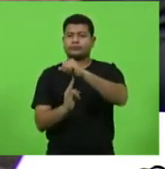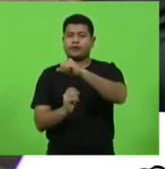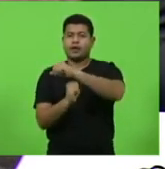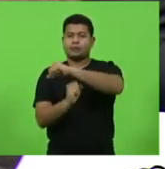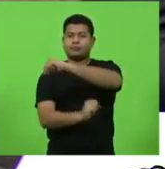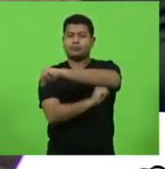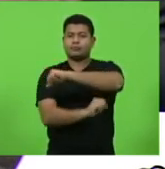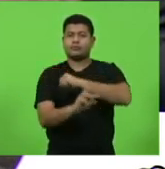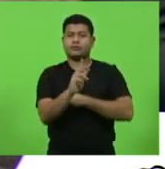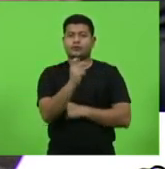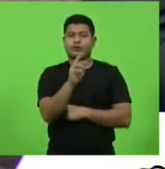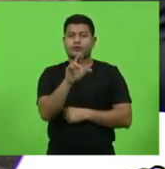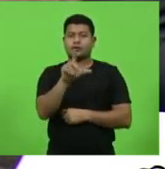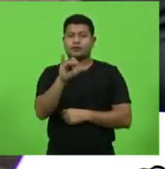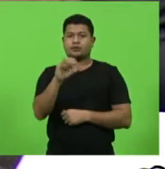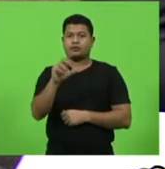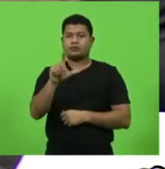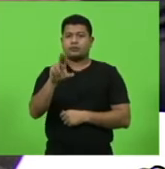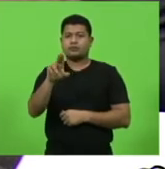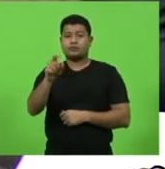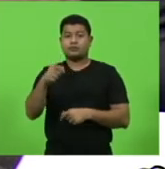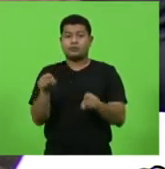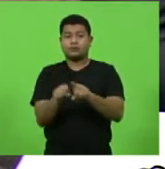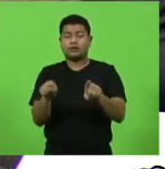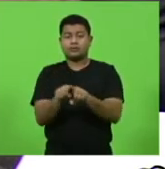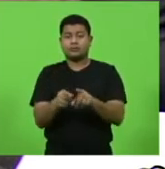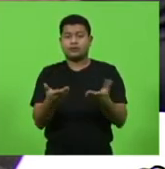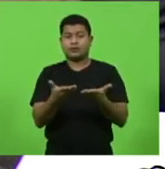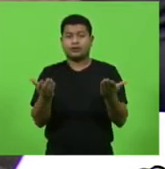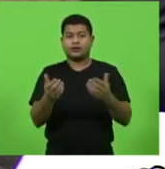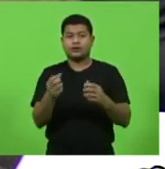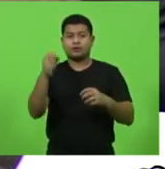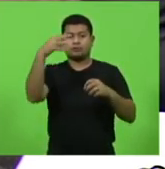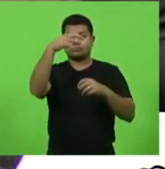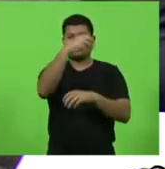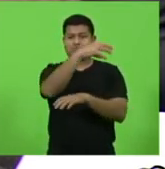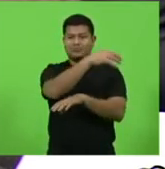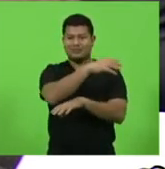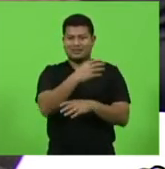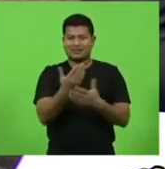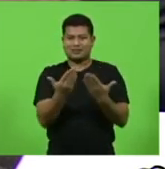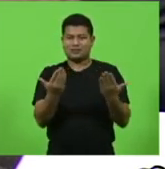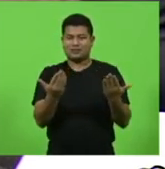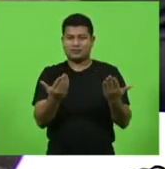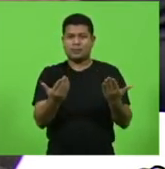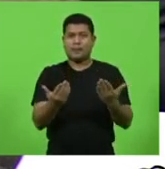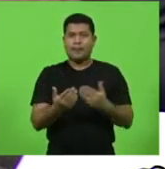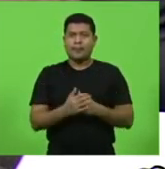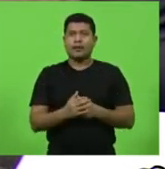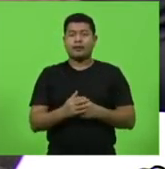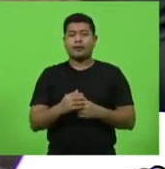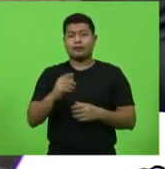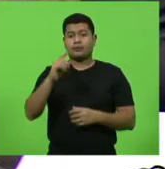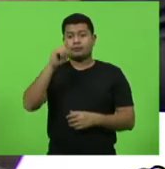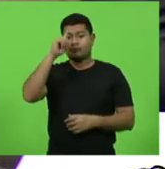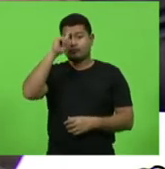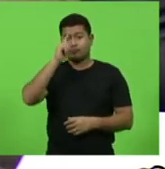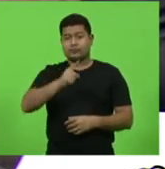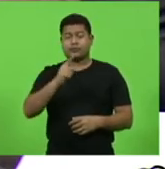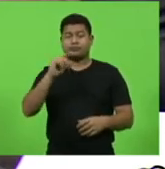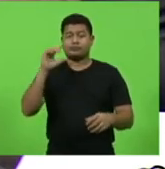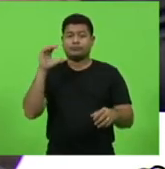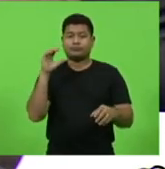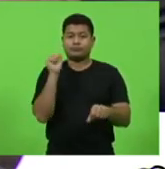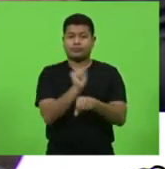como no caso da iluminação cênica, recomendando a paralisação da instalação. Vale mencionar que na CPI da